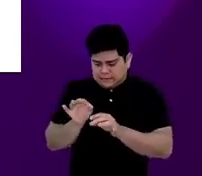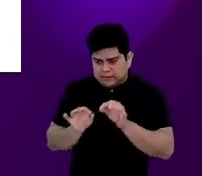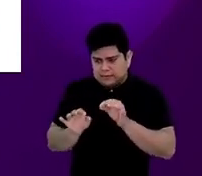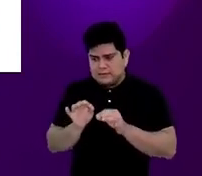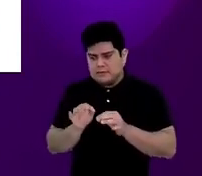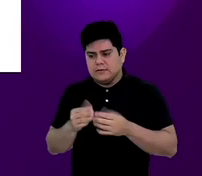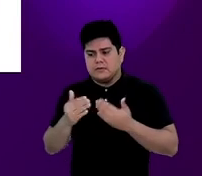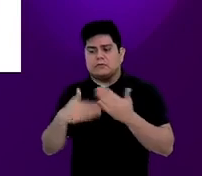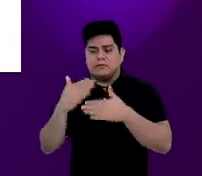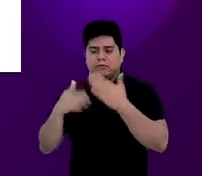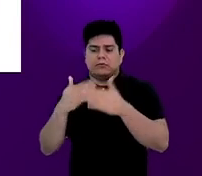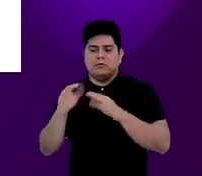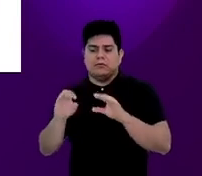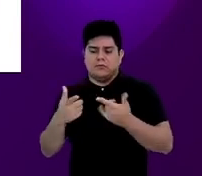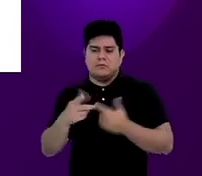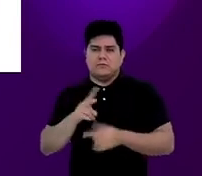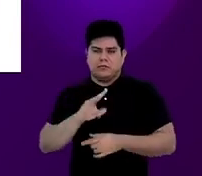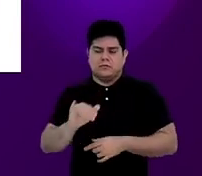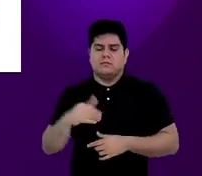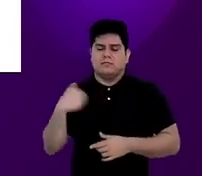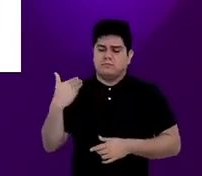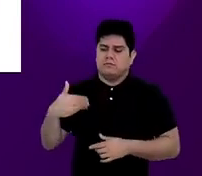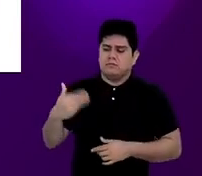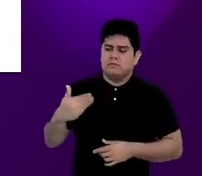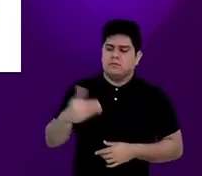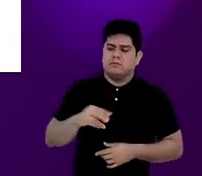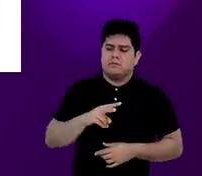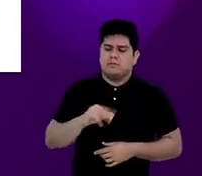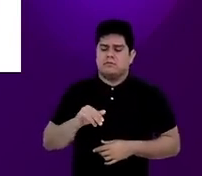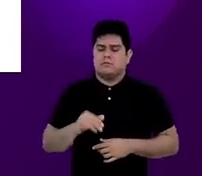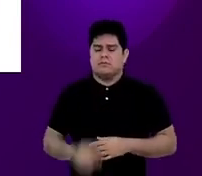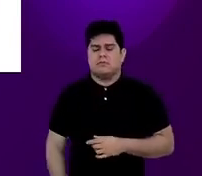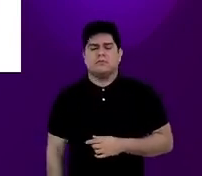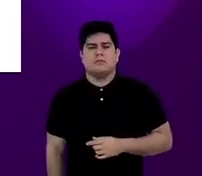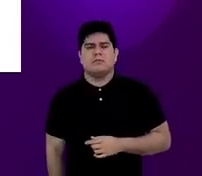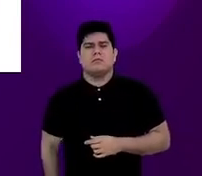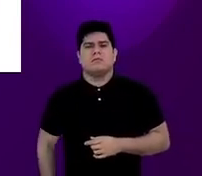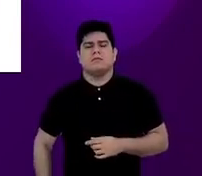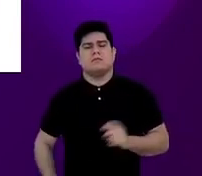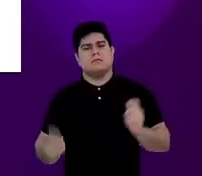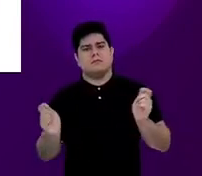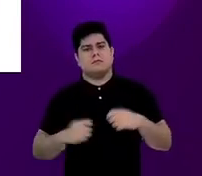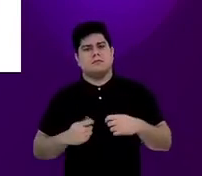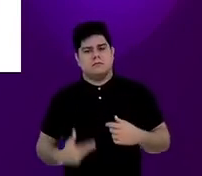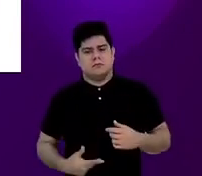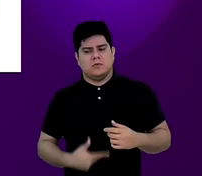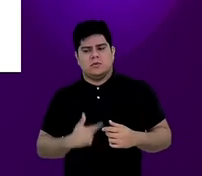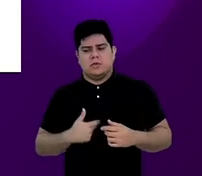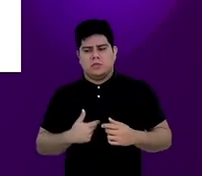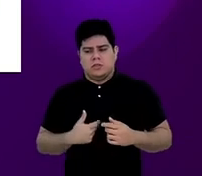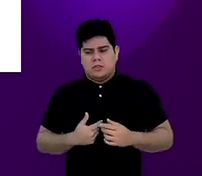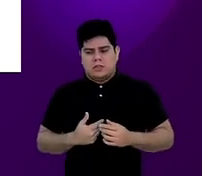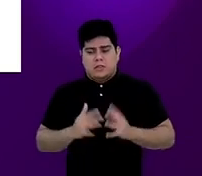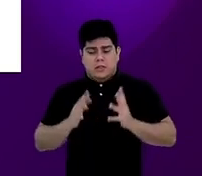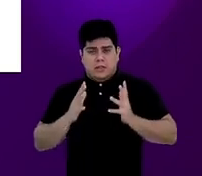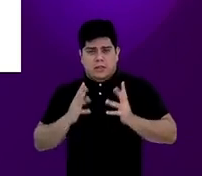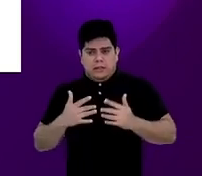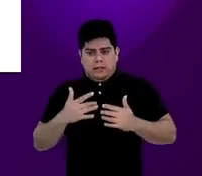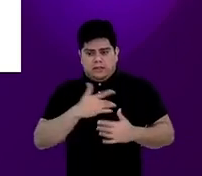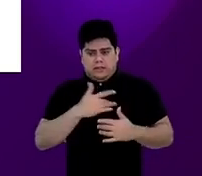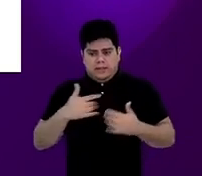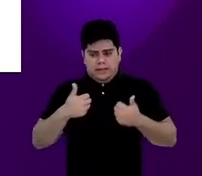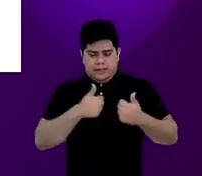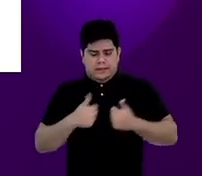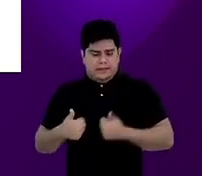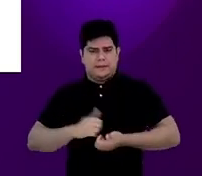está evoluindo, claro que isso vai vir e vai possibilitar uma cirurgia mais cosmética, mas ainda é feita em casos